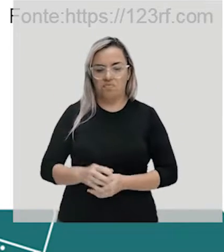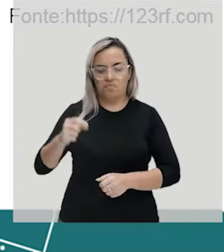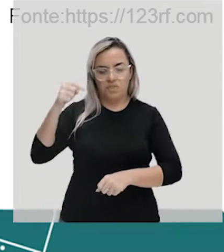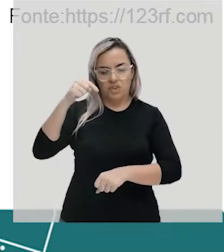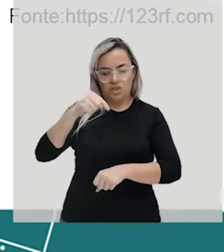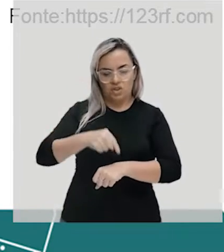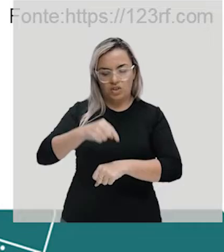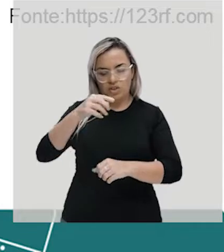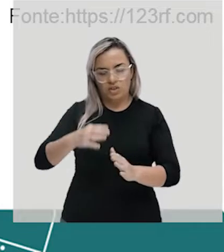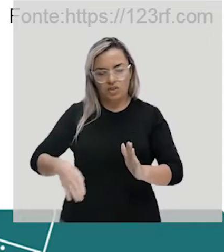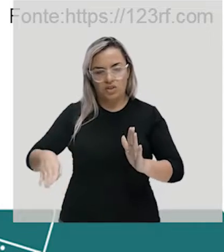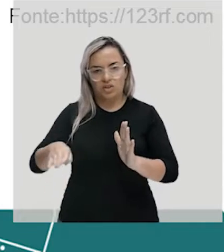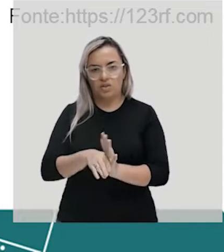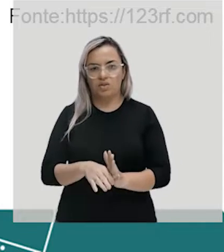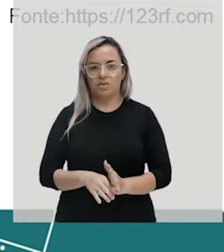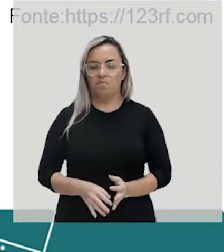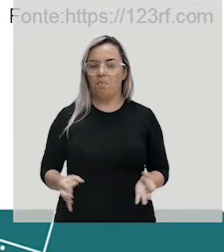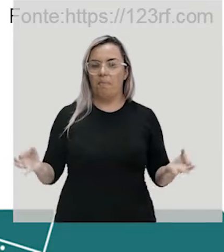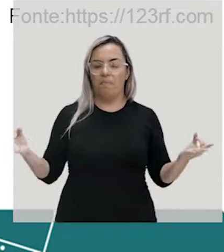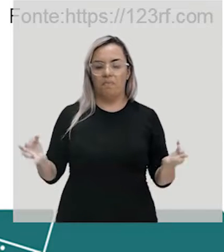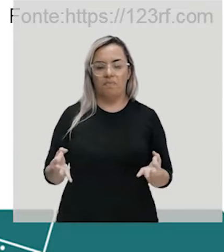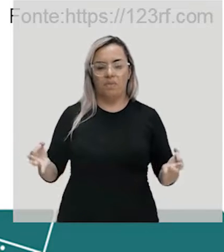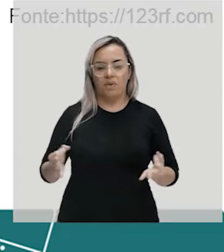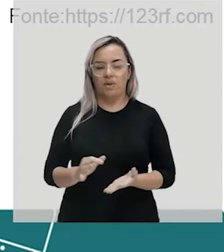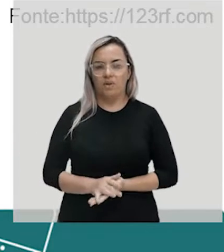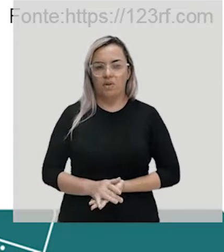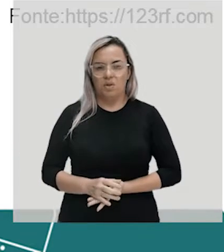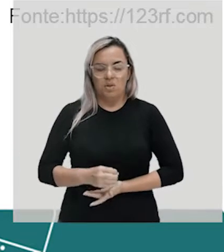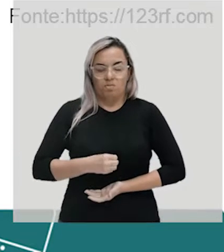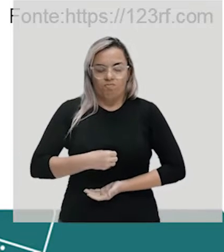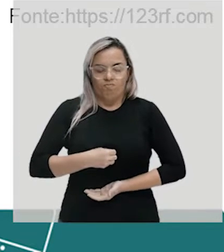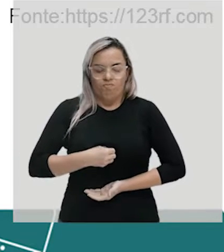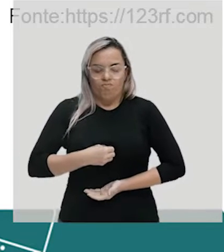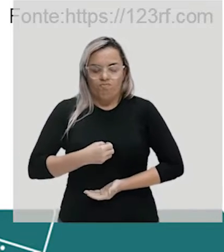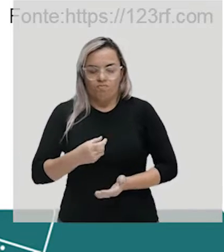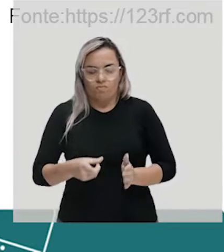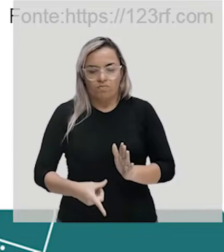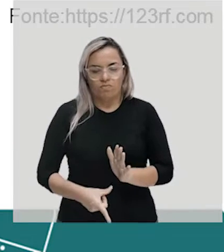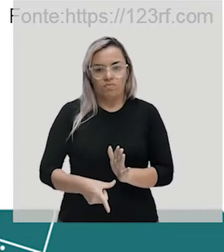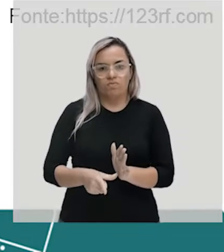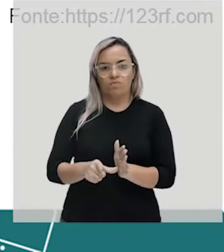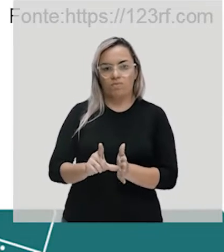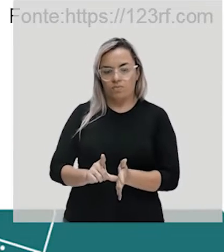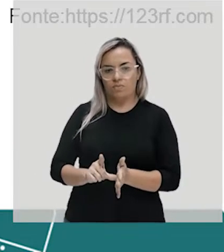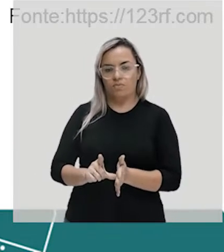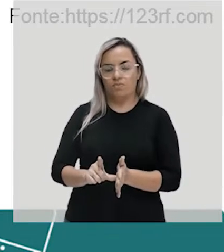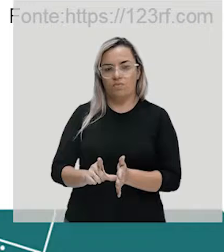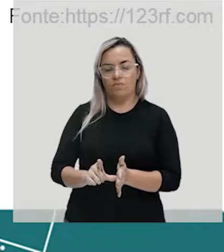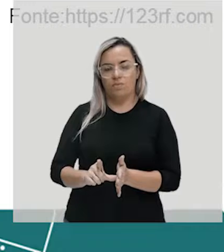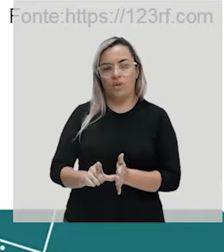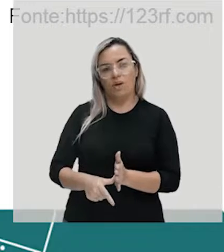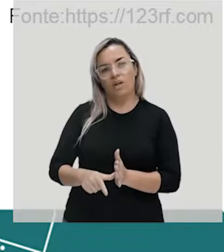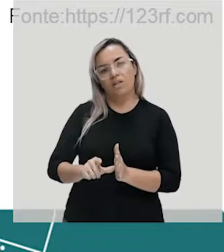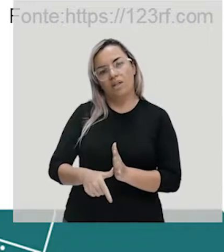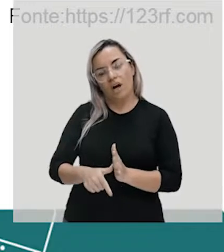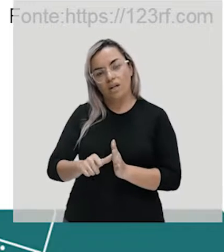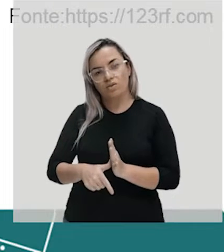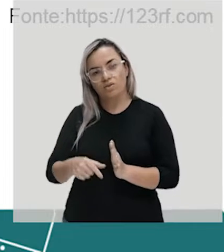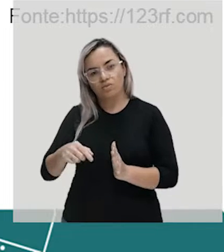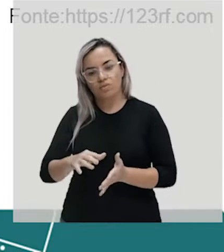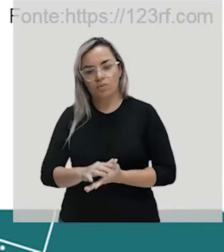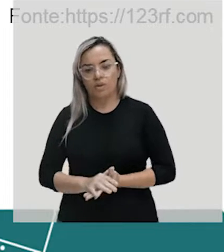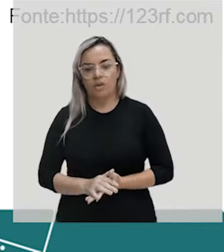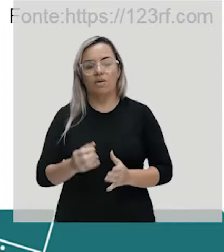pontualidade nos odeiam atraso quando a gente vê nos filmes essas observações é justamente porque é uma característica